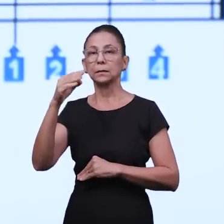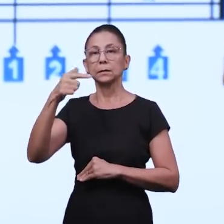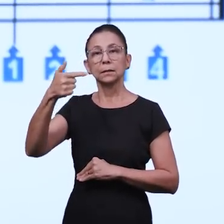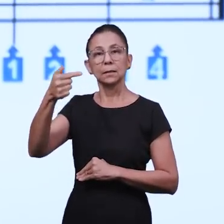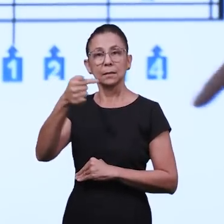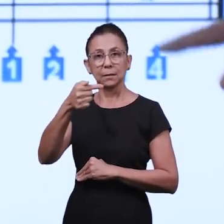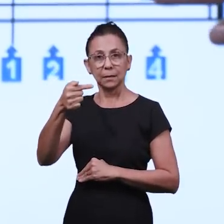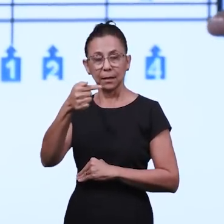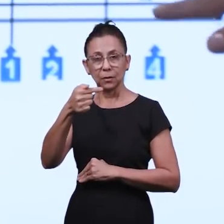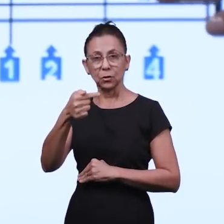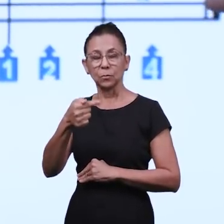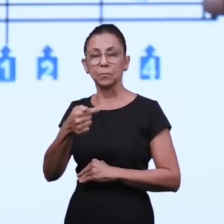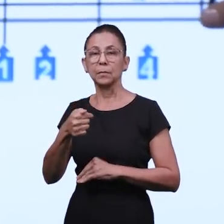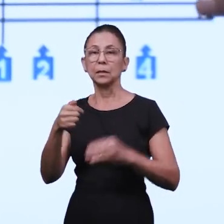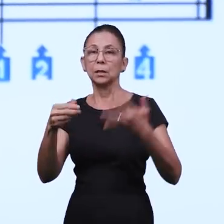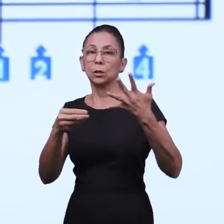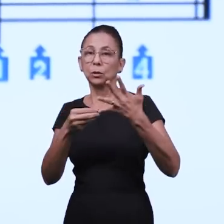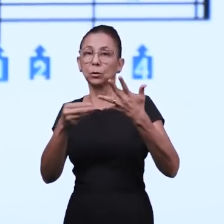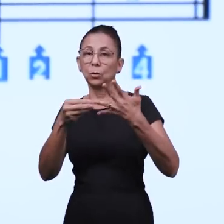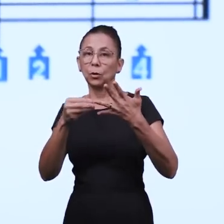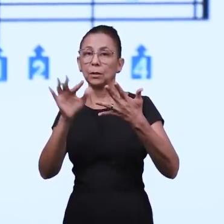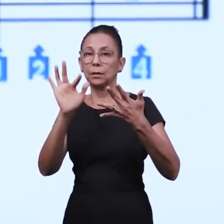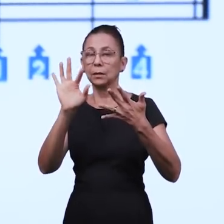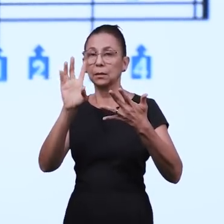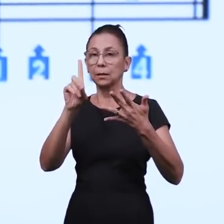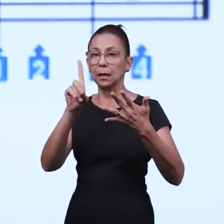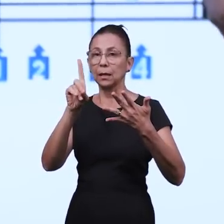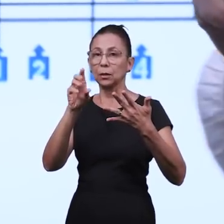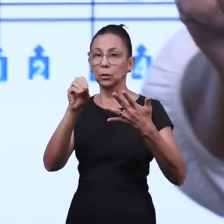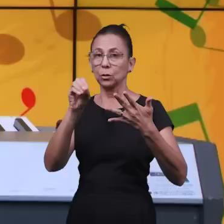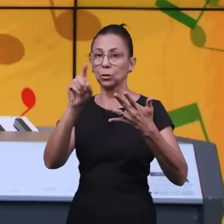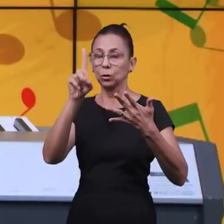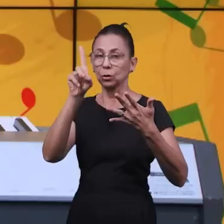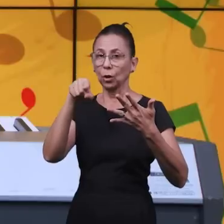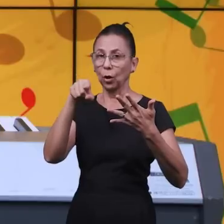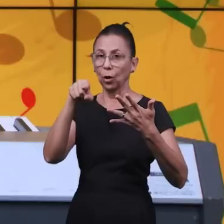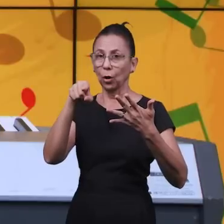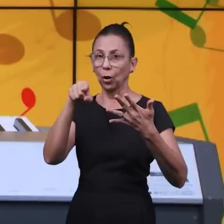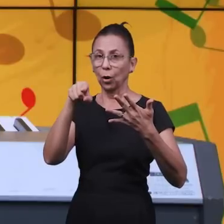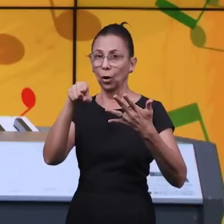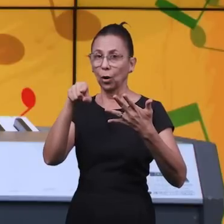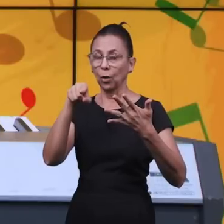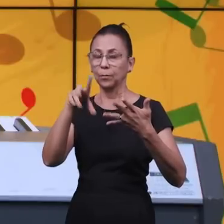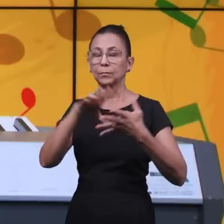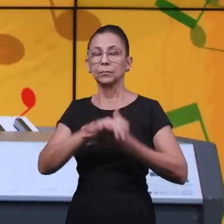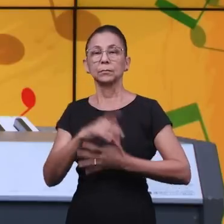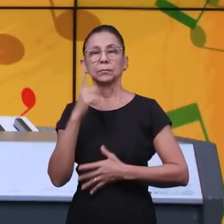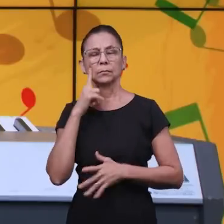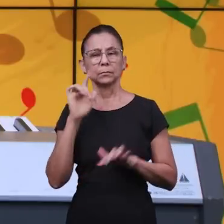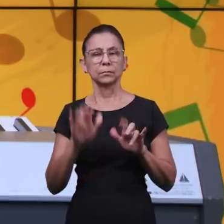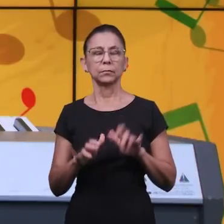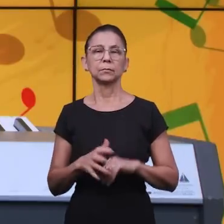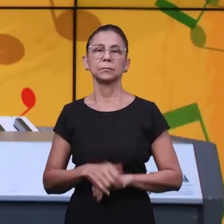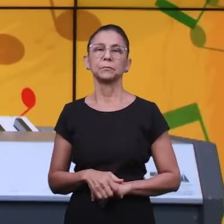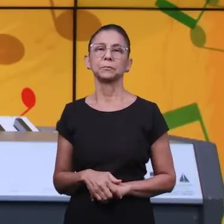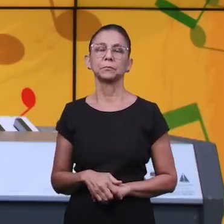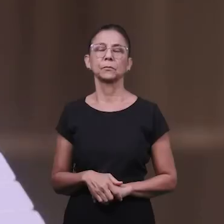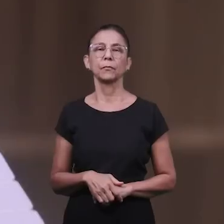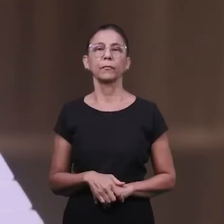dó. Ré, fá, lá, dó. Vamos agora ver no piano.